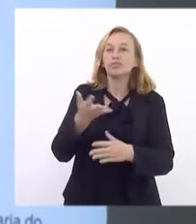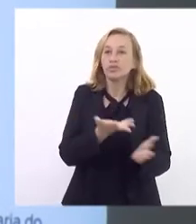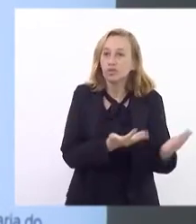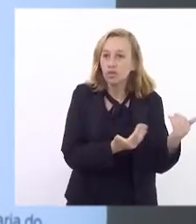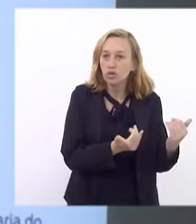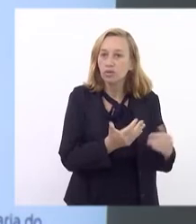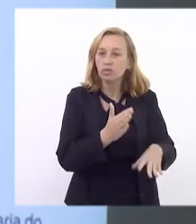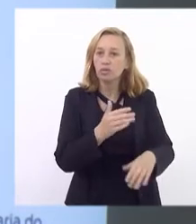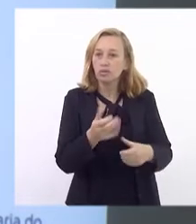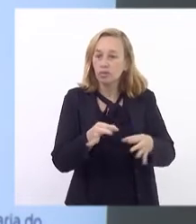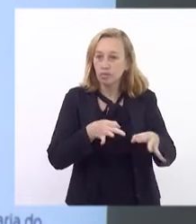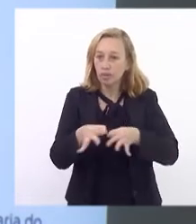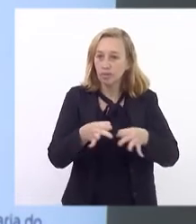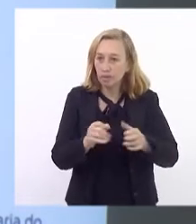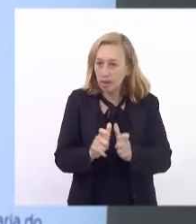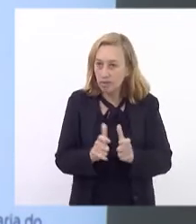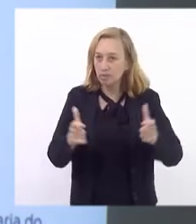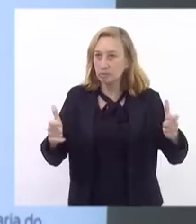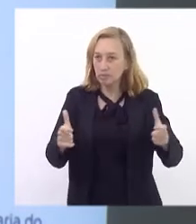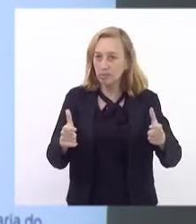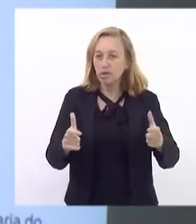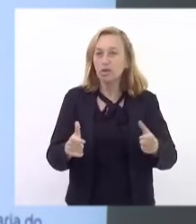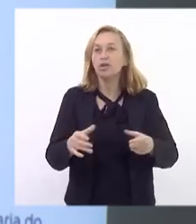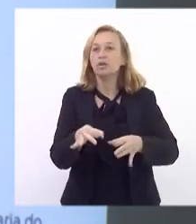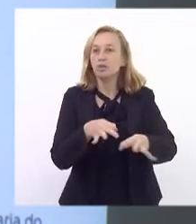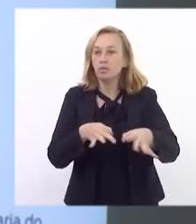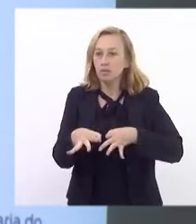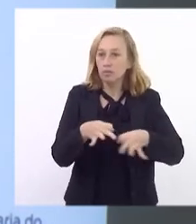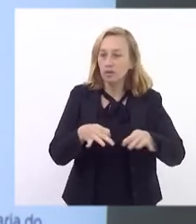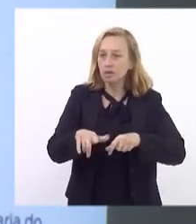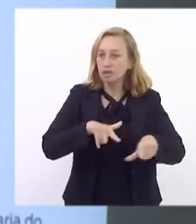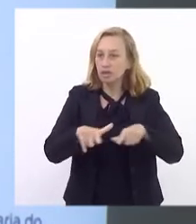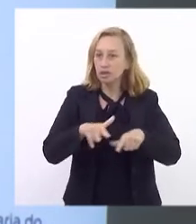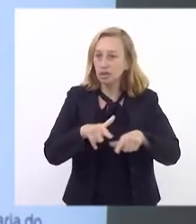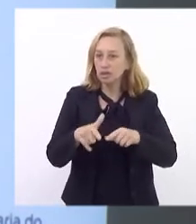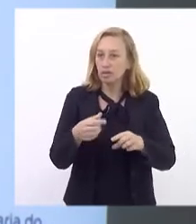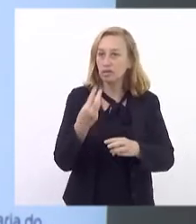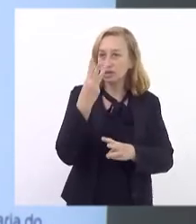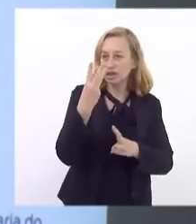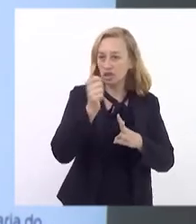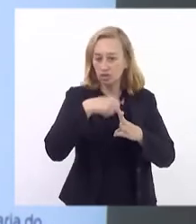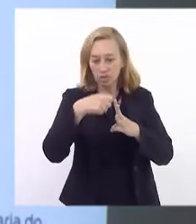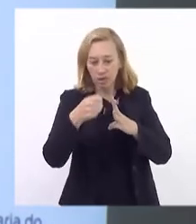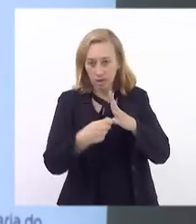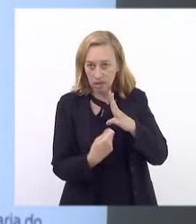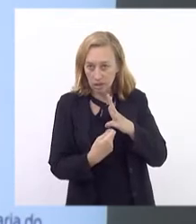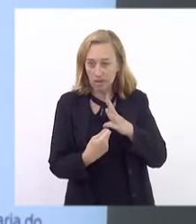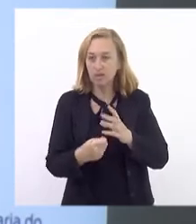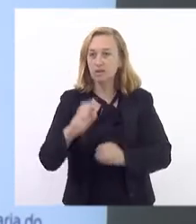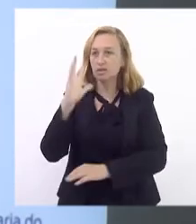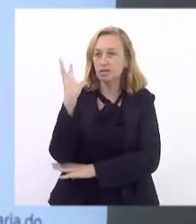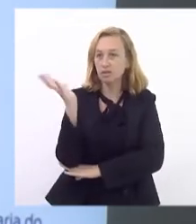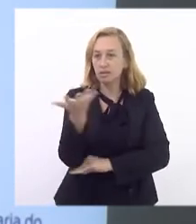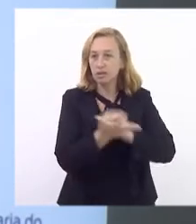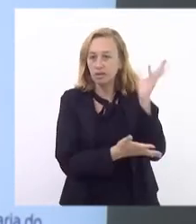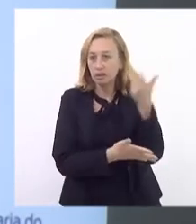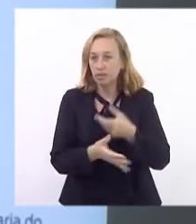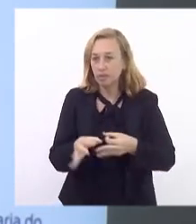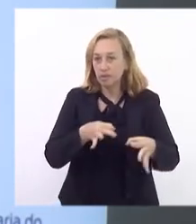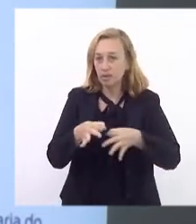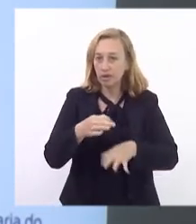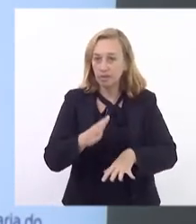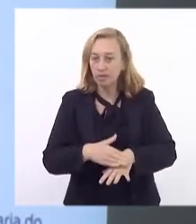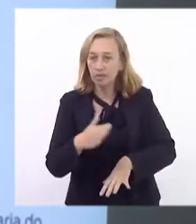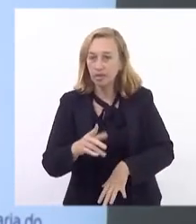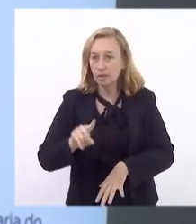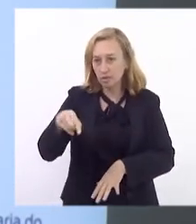preparo maior. Então, a gente está alterando o plano de trabalho para iniciar com 3 meses. A gente vai precisar de uma fase de ambientação. Eu posso explicar um pouco melhor